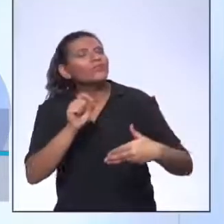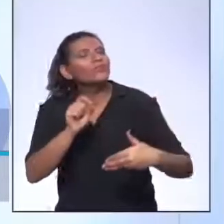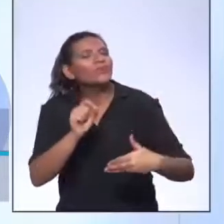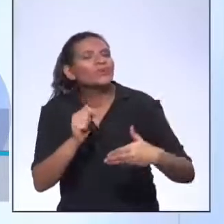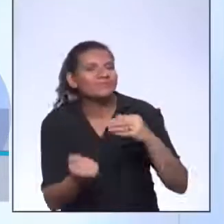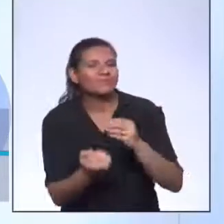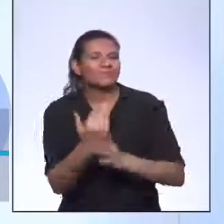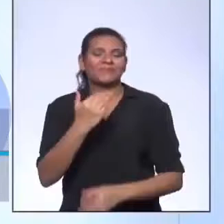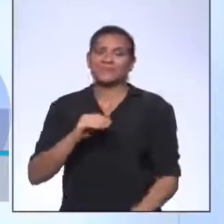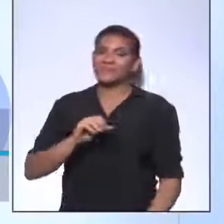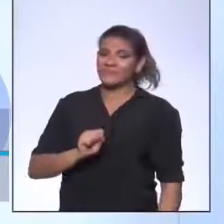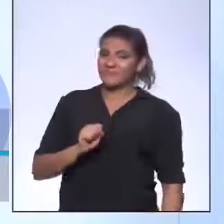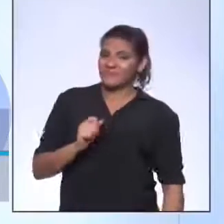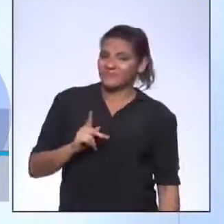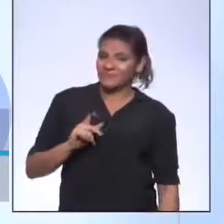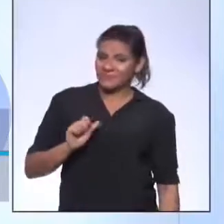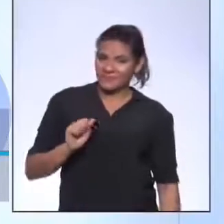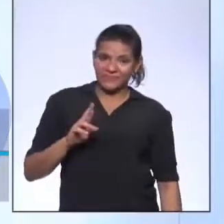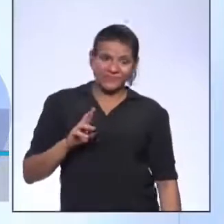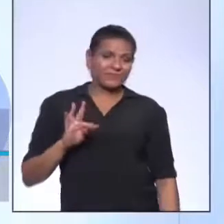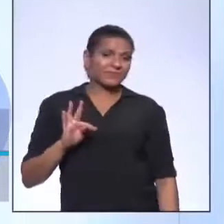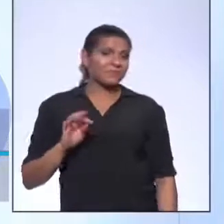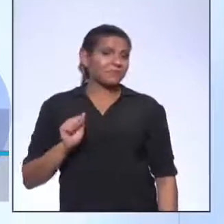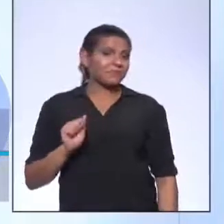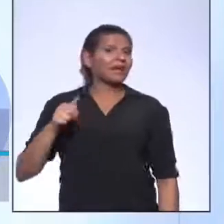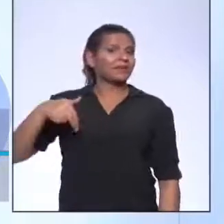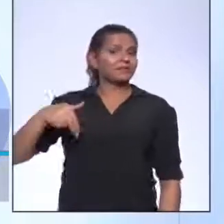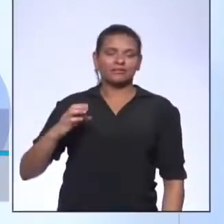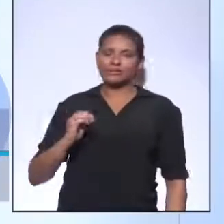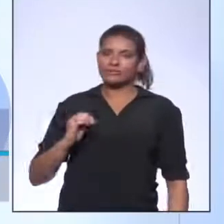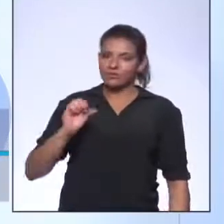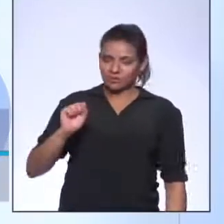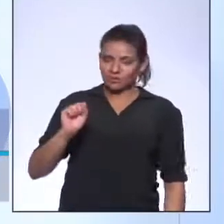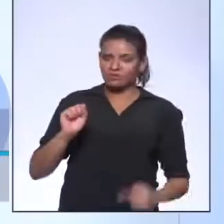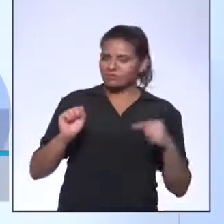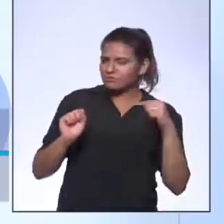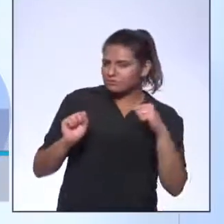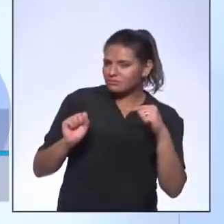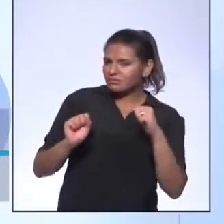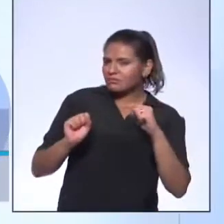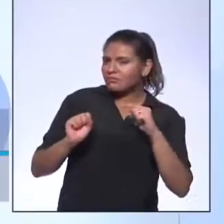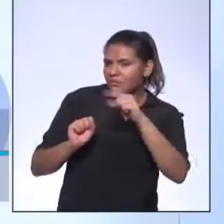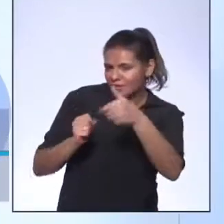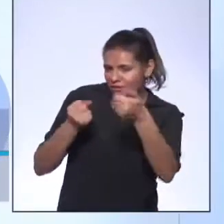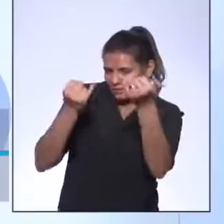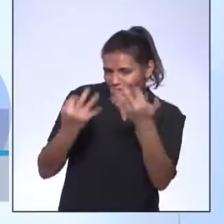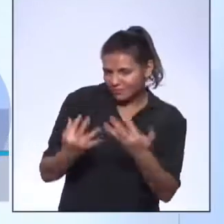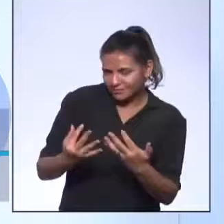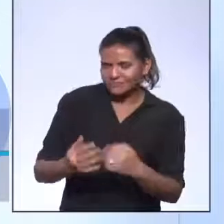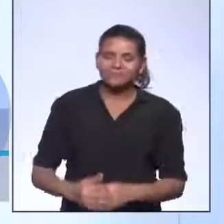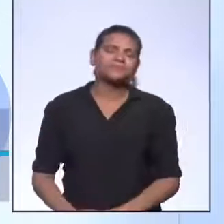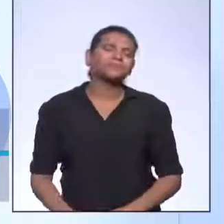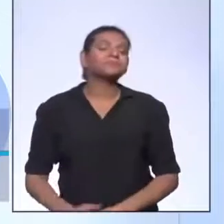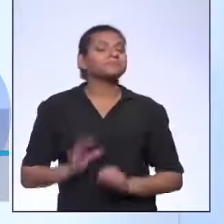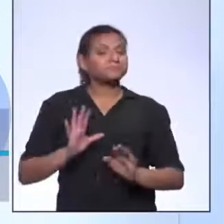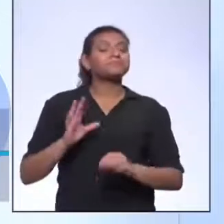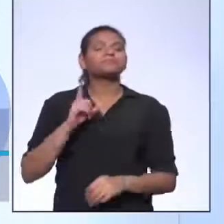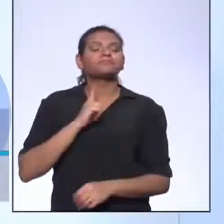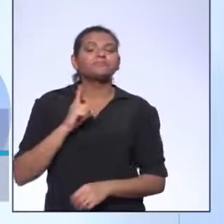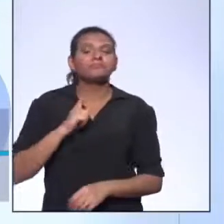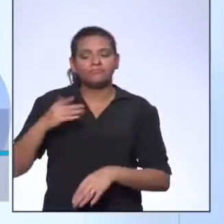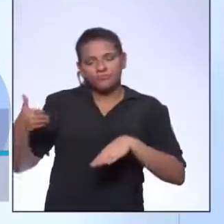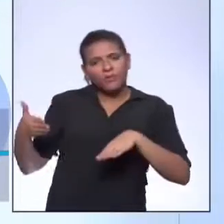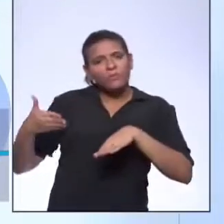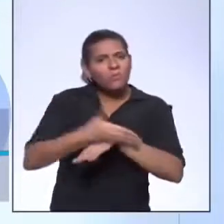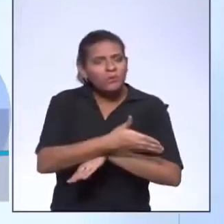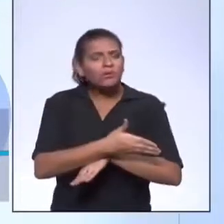espartanos. Mas deixa os espartanos para a gente falar depois. Os dórios, eles invadem ali o período homérico, eles invadem